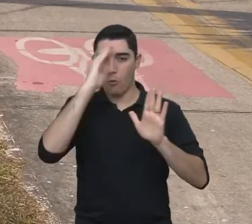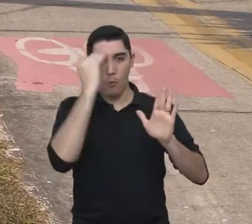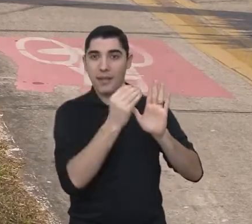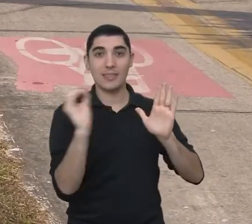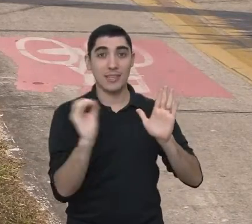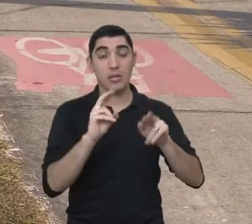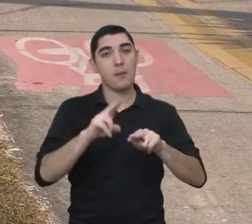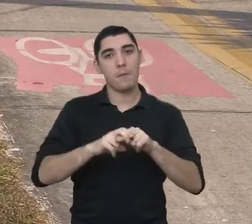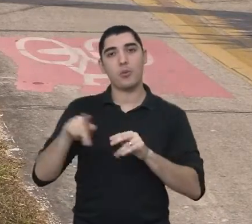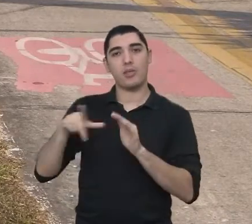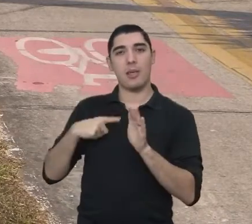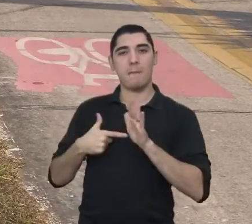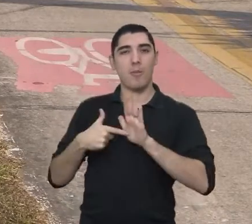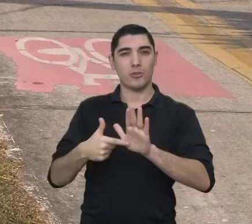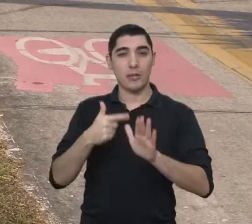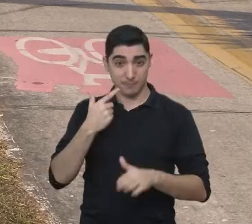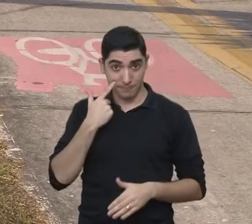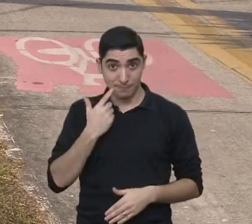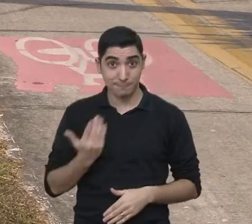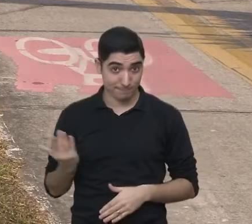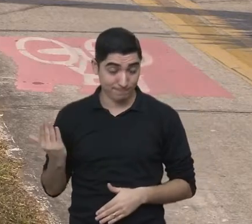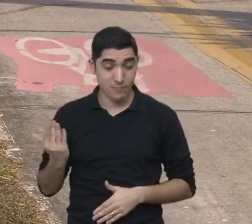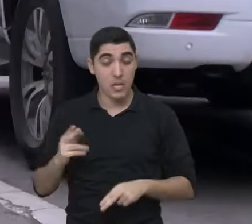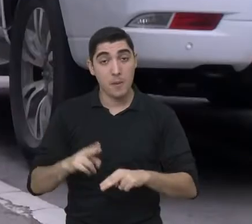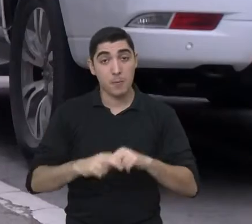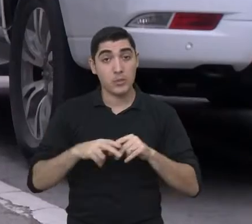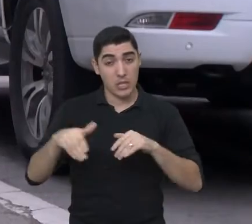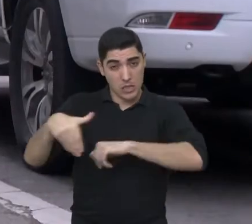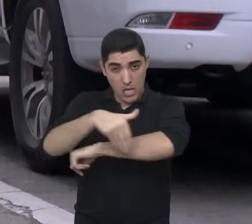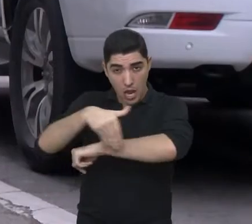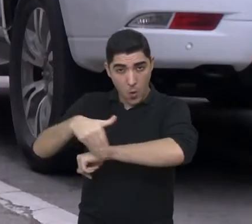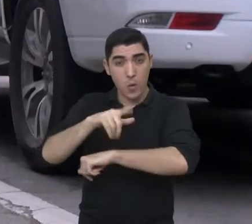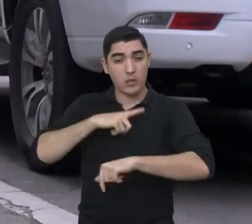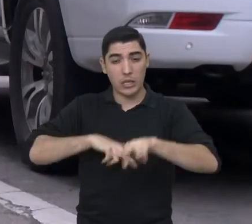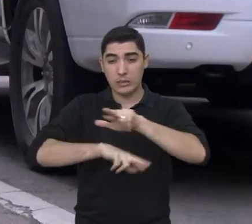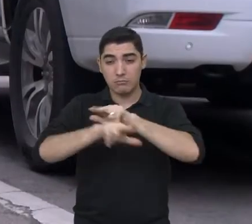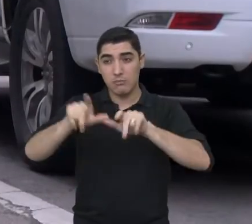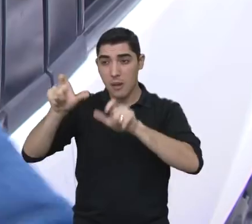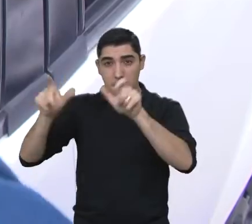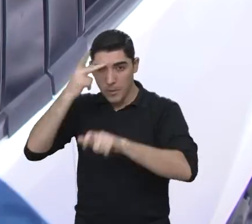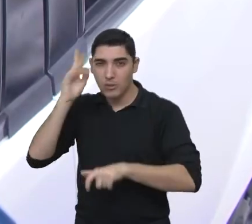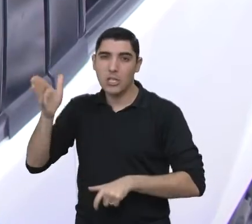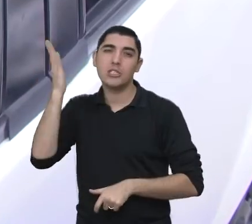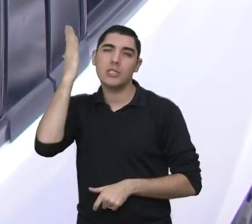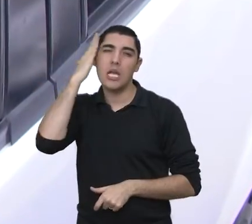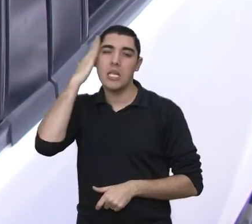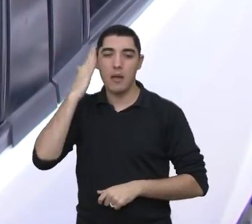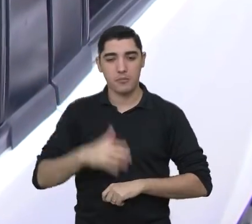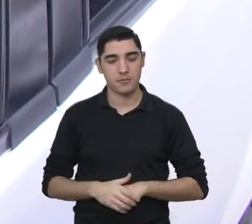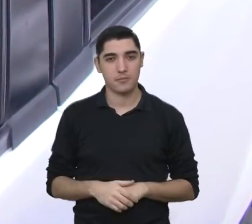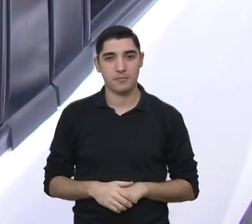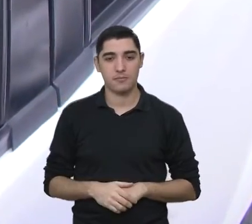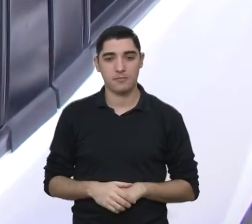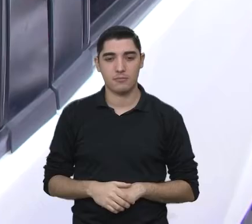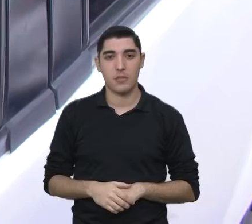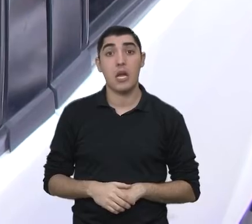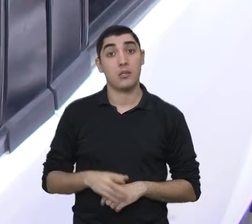a Associação Brasileira de Medicina do Tráfego. Nas ruas encontramos motoristas cientes dos